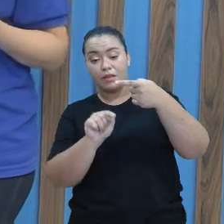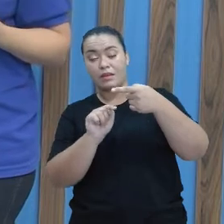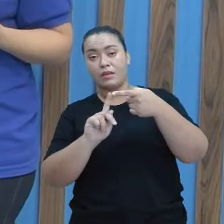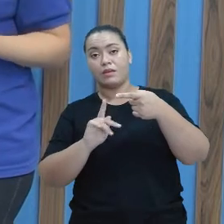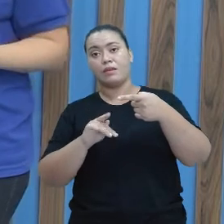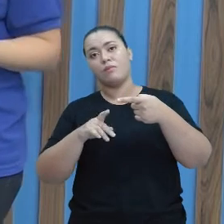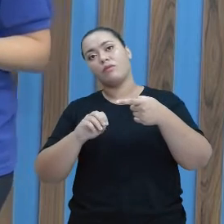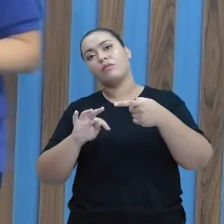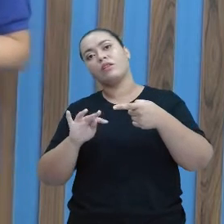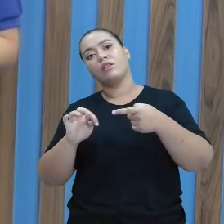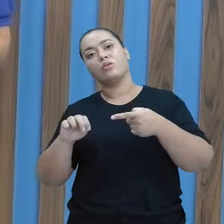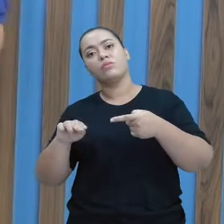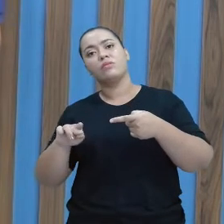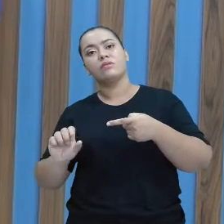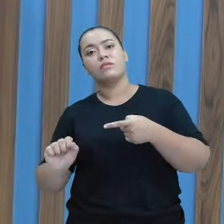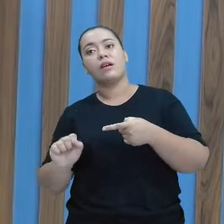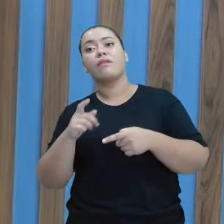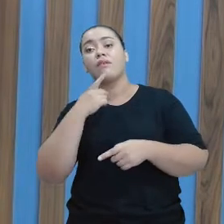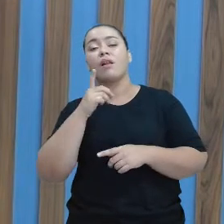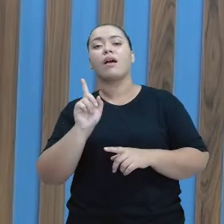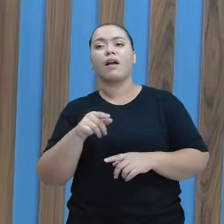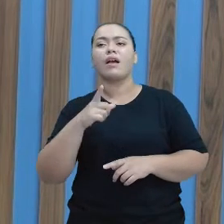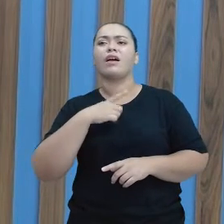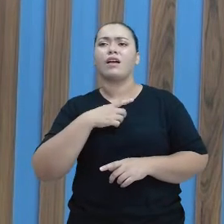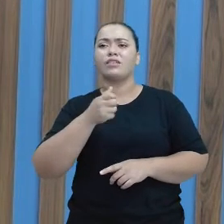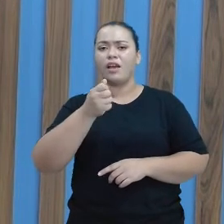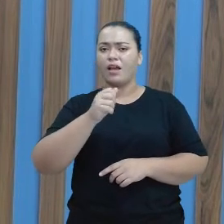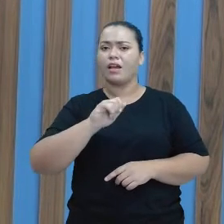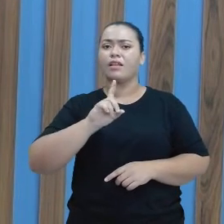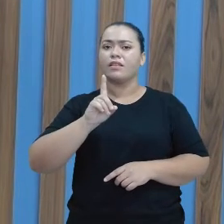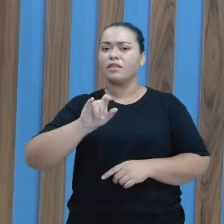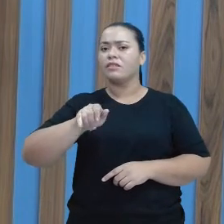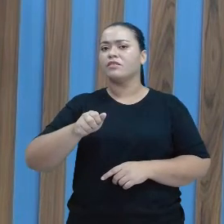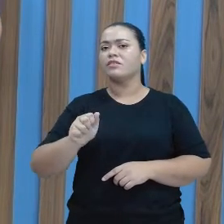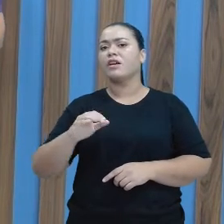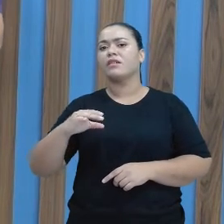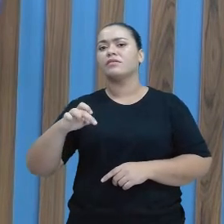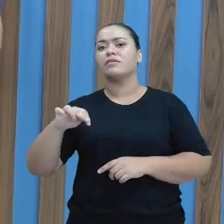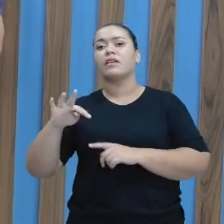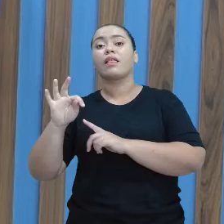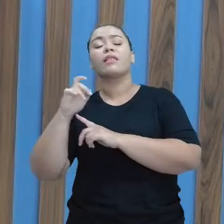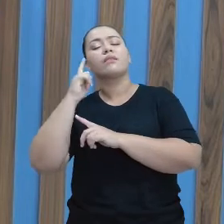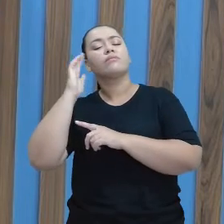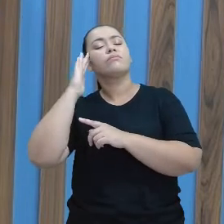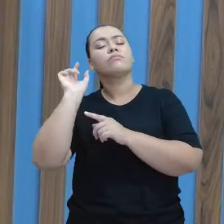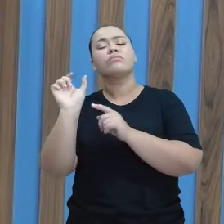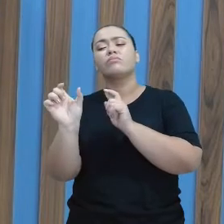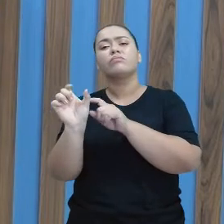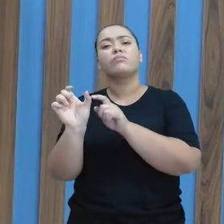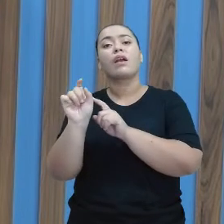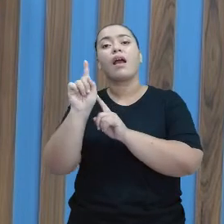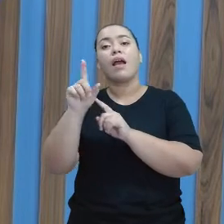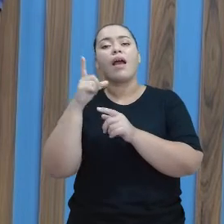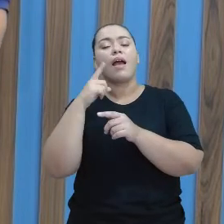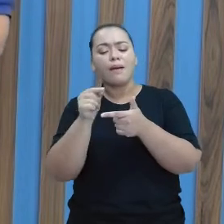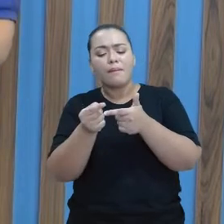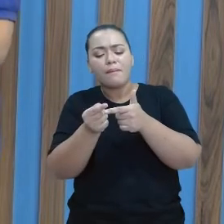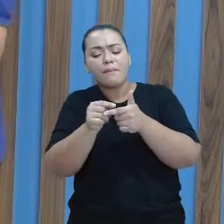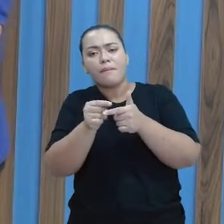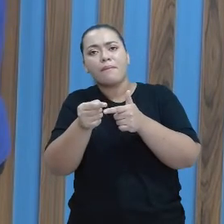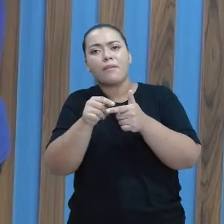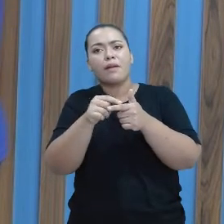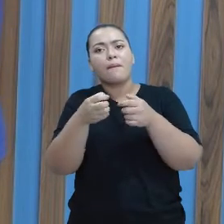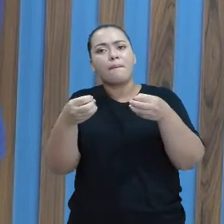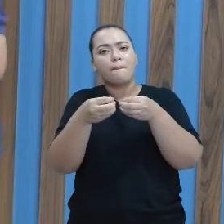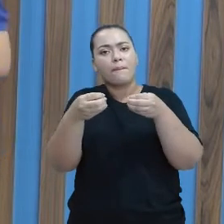A adjacente, essa palavra a gente viu a definição dela, é o valor do lado que está pertinho do ângulo, né, que está colado